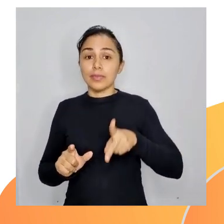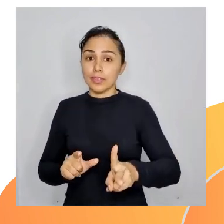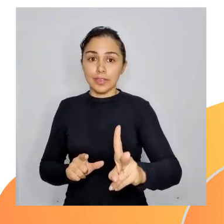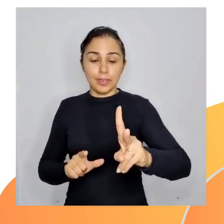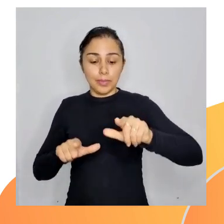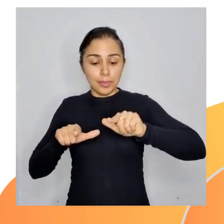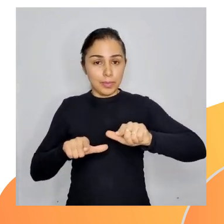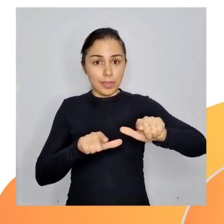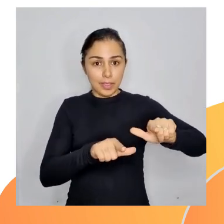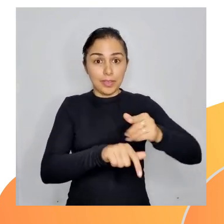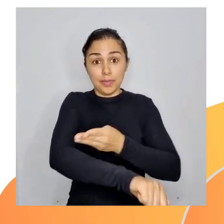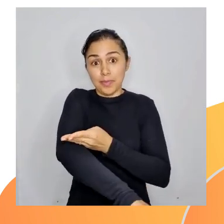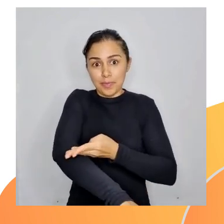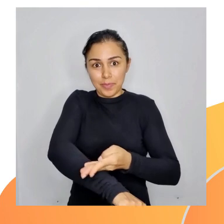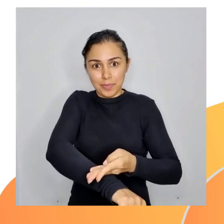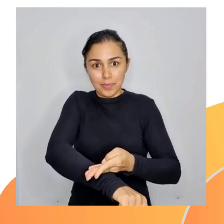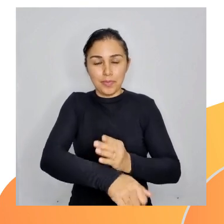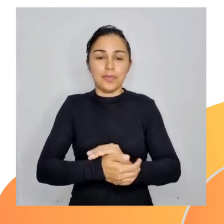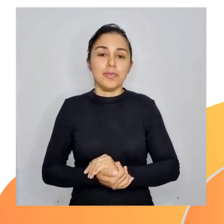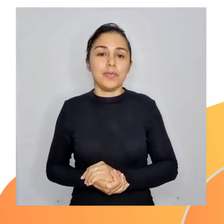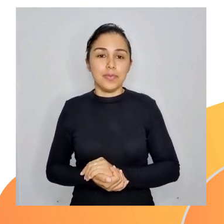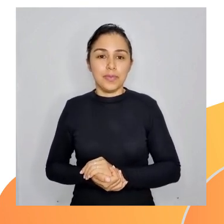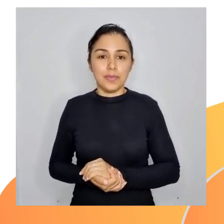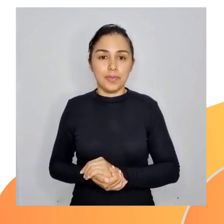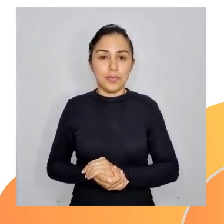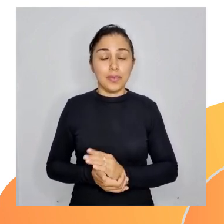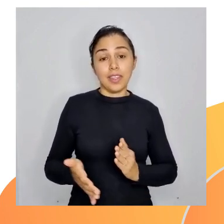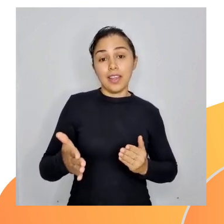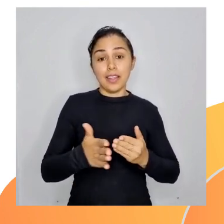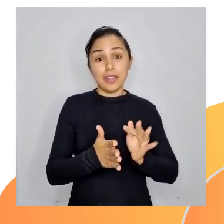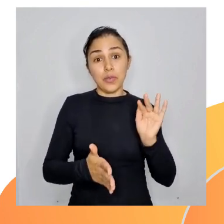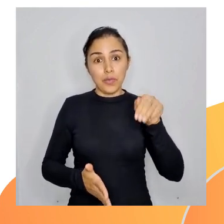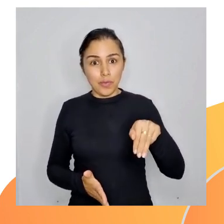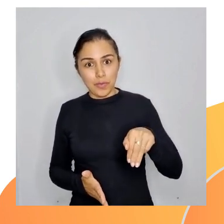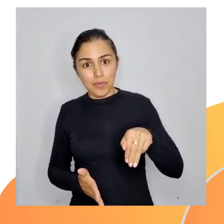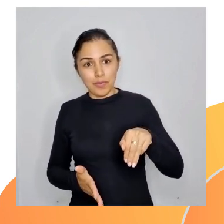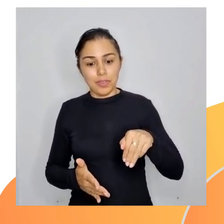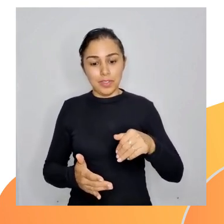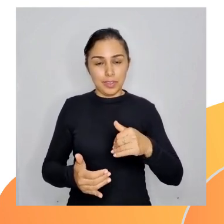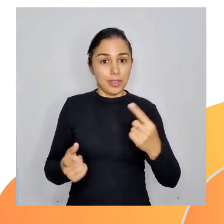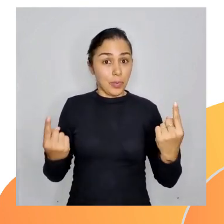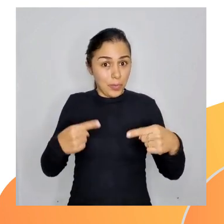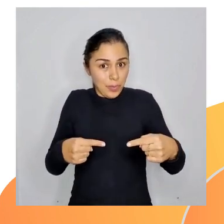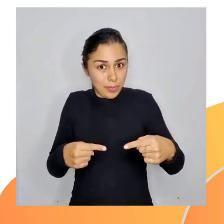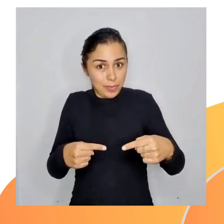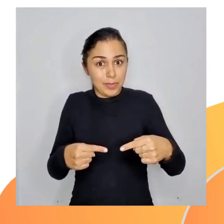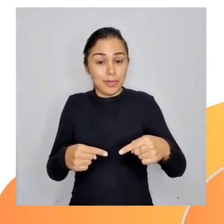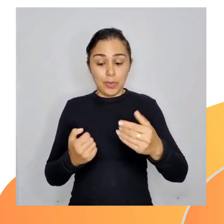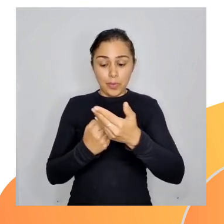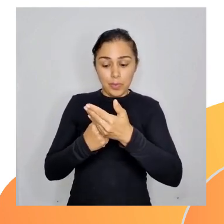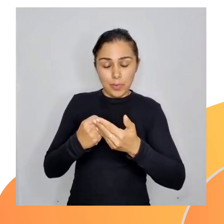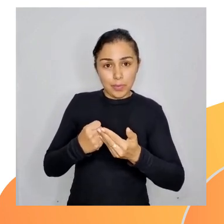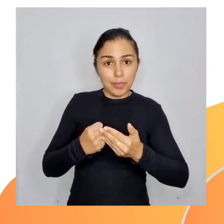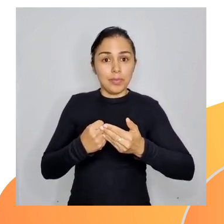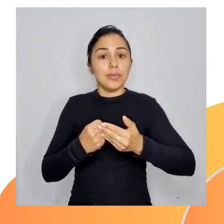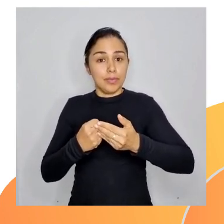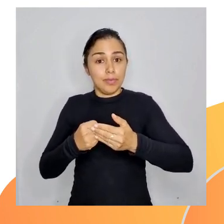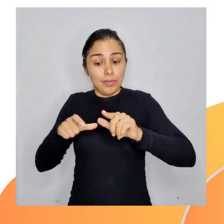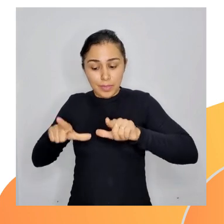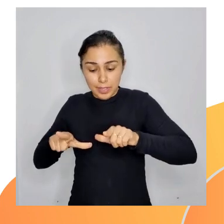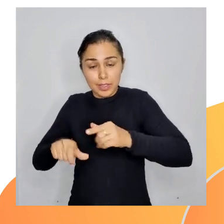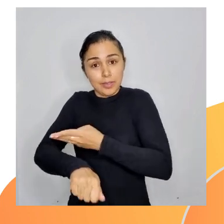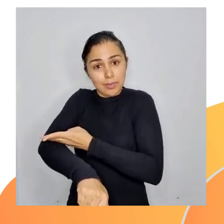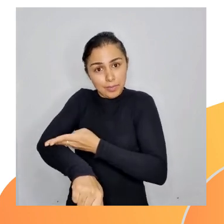se eu tenho o bispo da Casa Branca, ele até o final do jogo ele vai se movimentar ali dentro daquela Casa Branca.